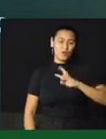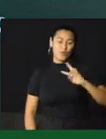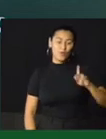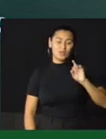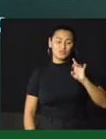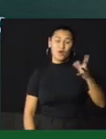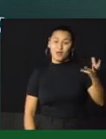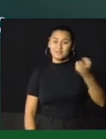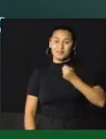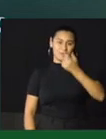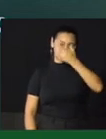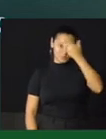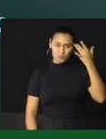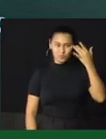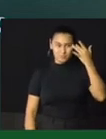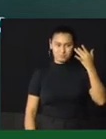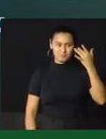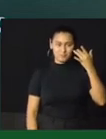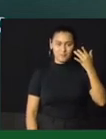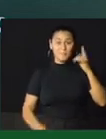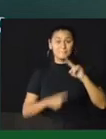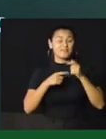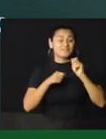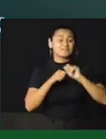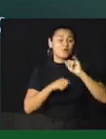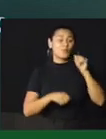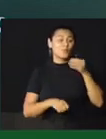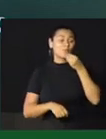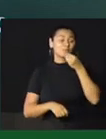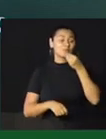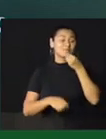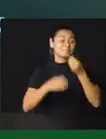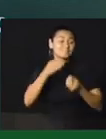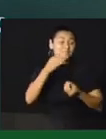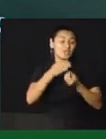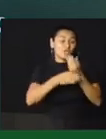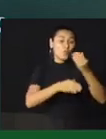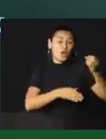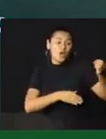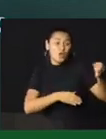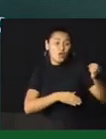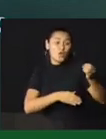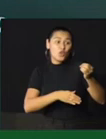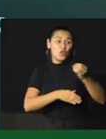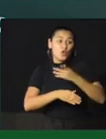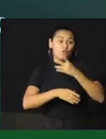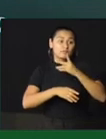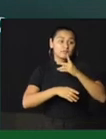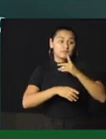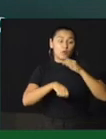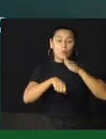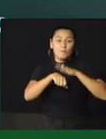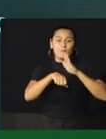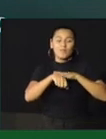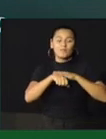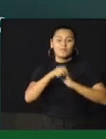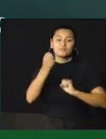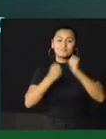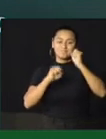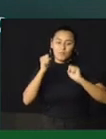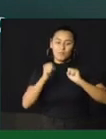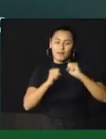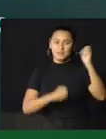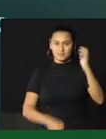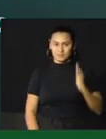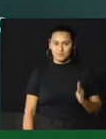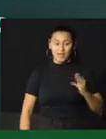essa oportunidade Gere um novo ciclo de industrialização no Brasil São 30 bilhões que estão